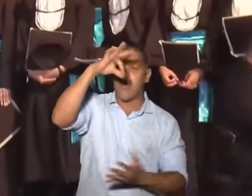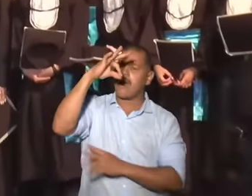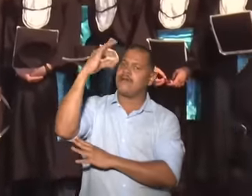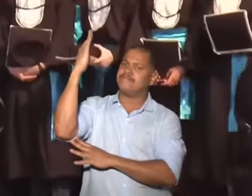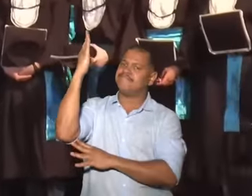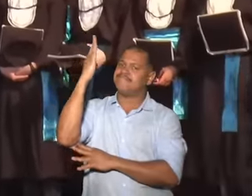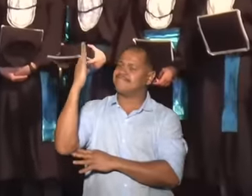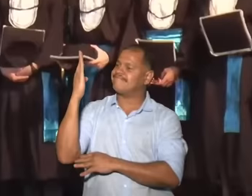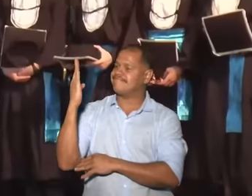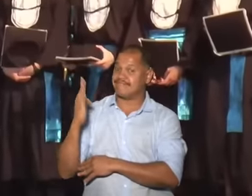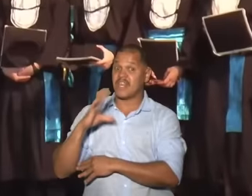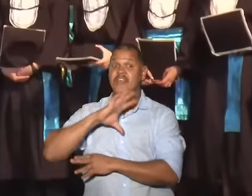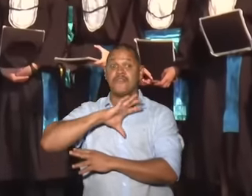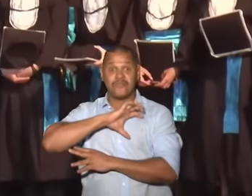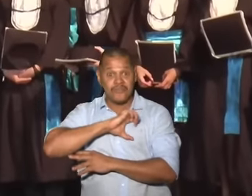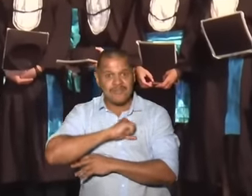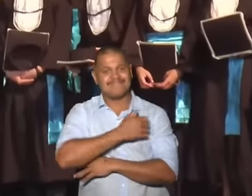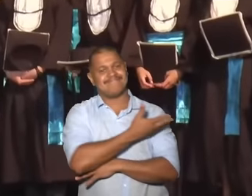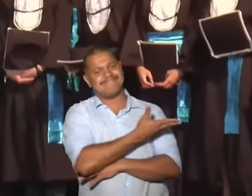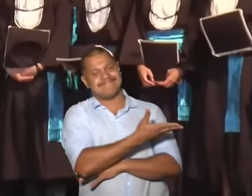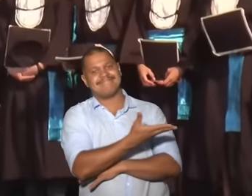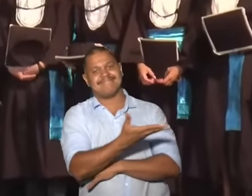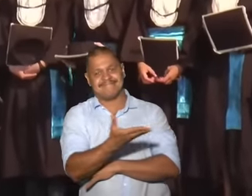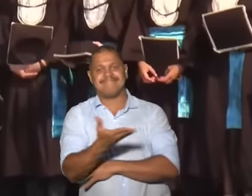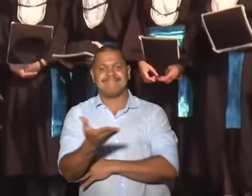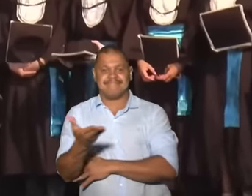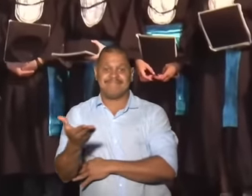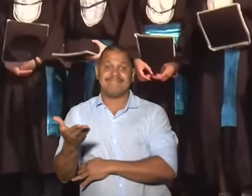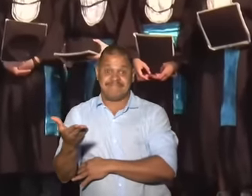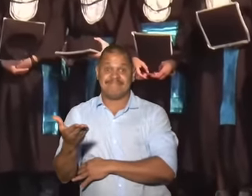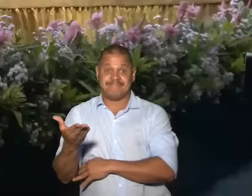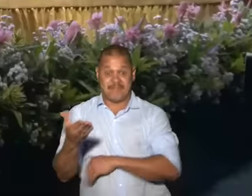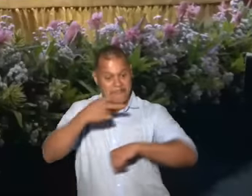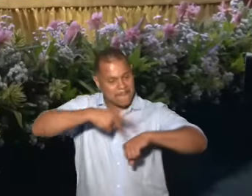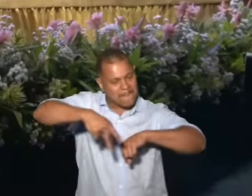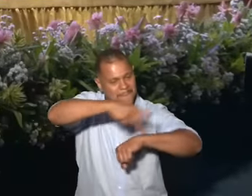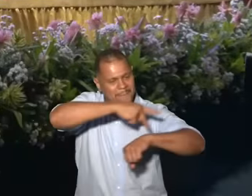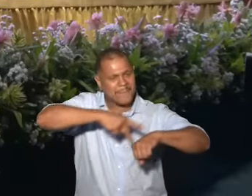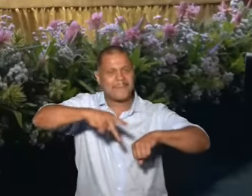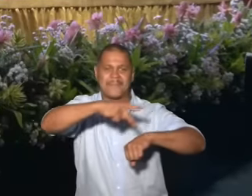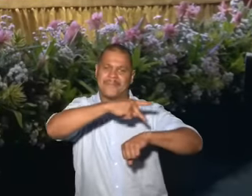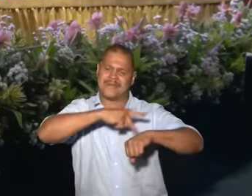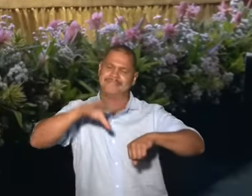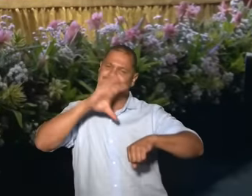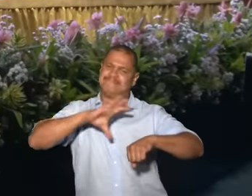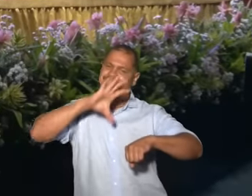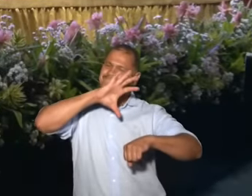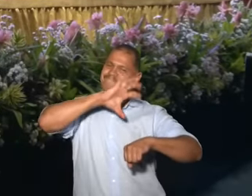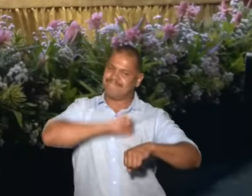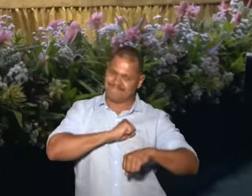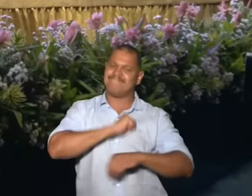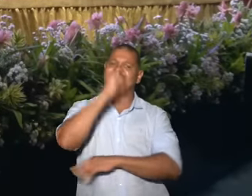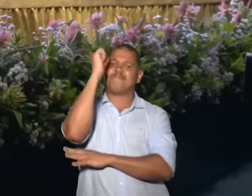amada. Dos filhos desse solo és mãe gentil, pátria amada,